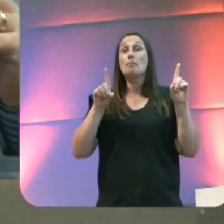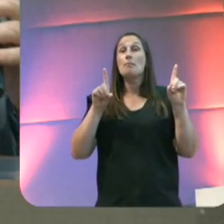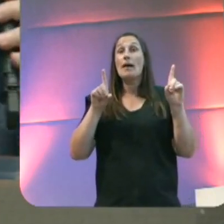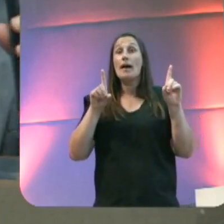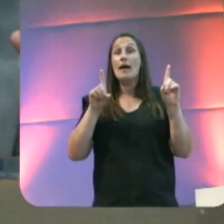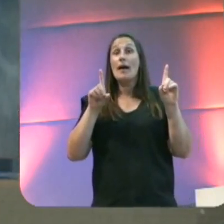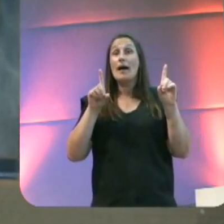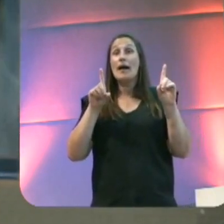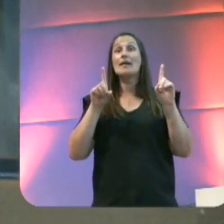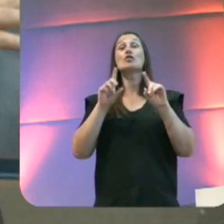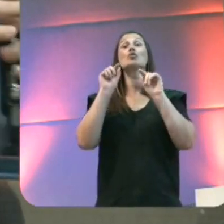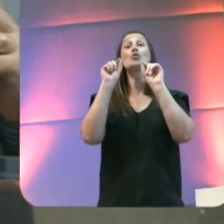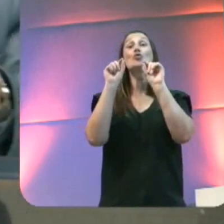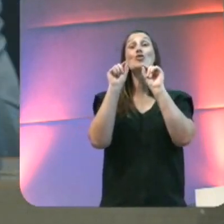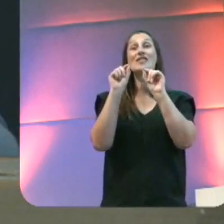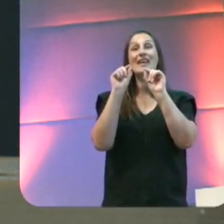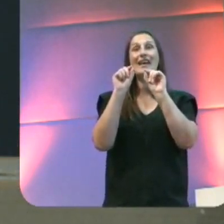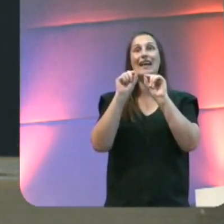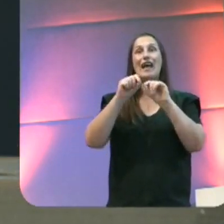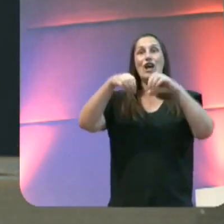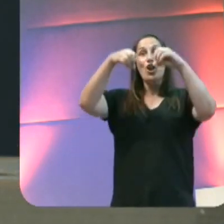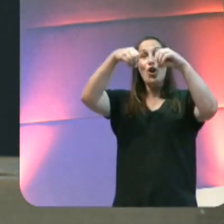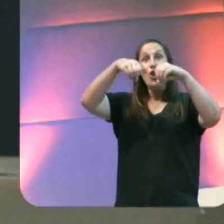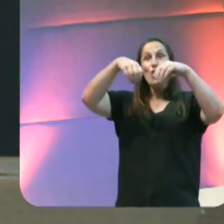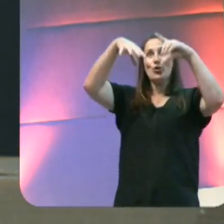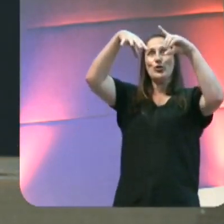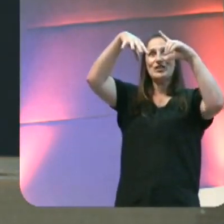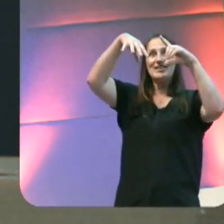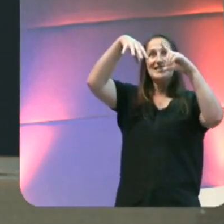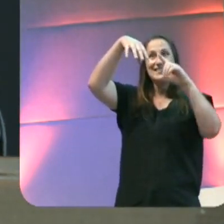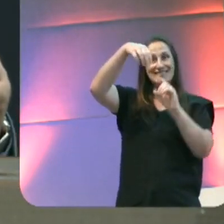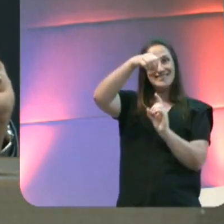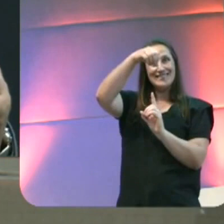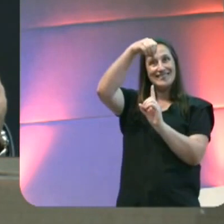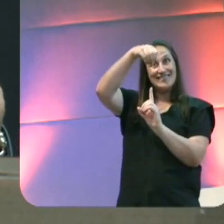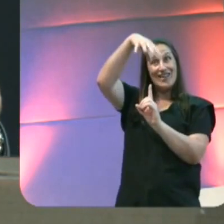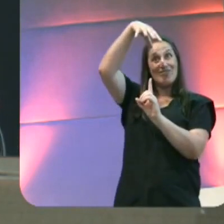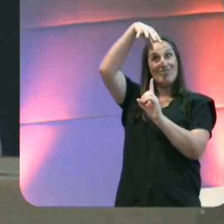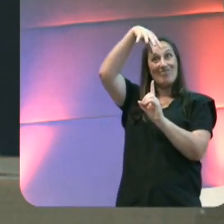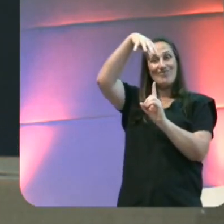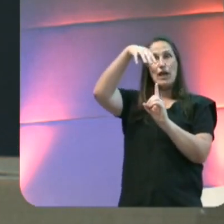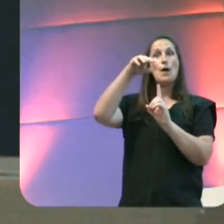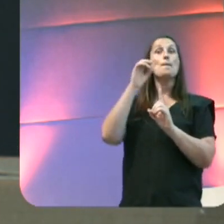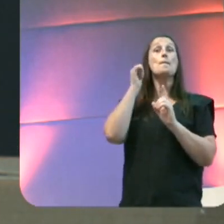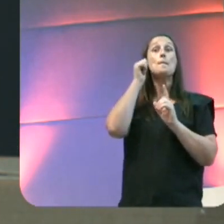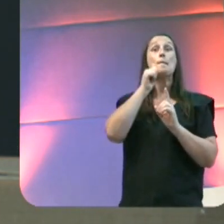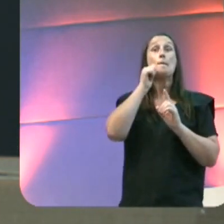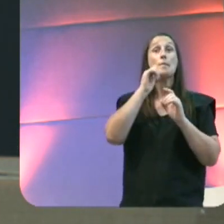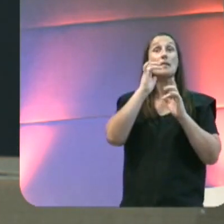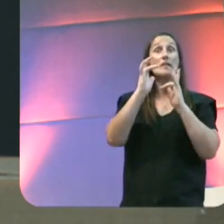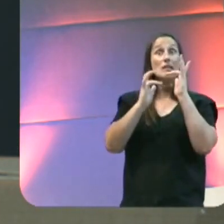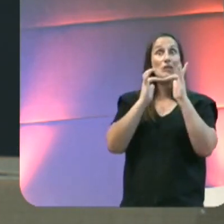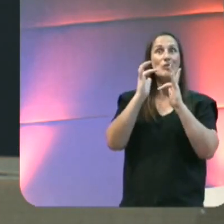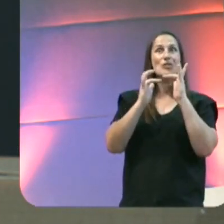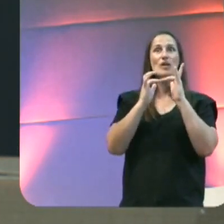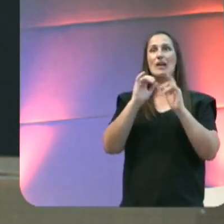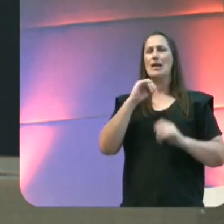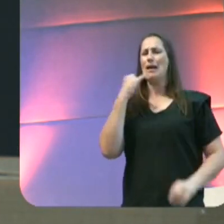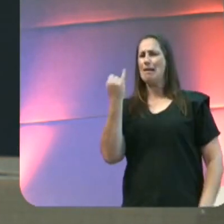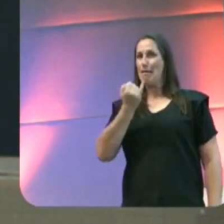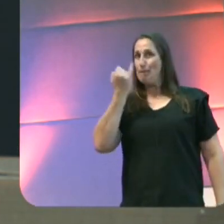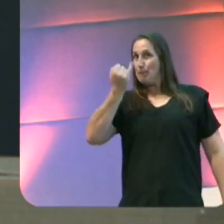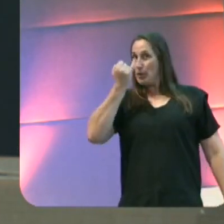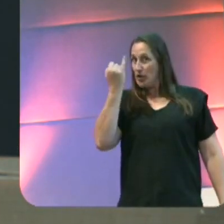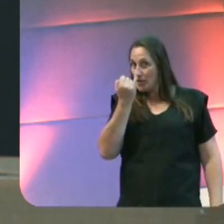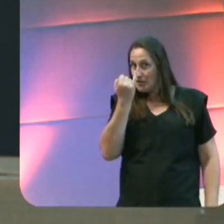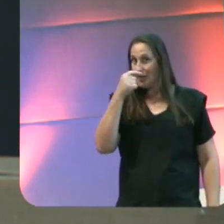era iluminar o cortejo. Por isso elas tinham essas lamparinas, e era tão importante o